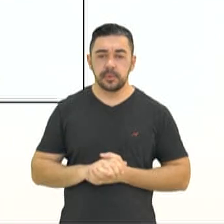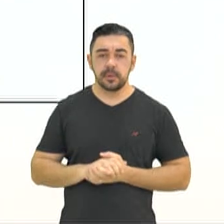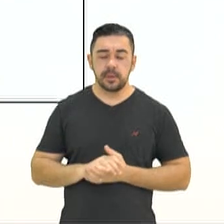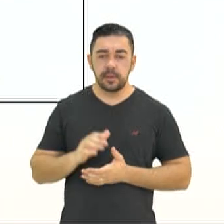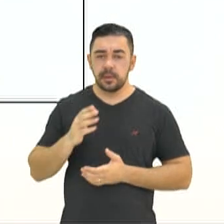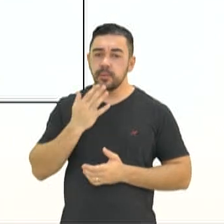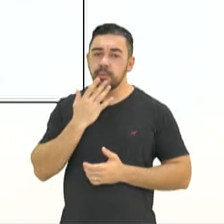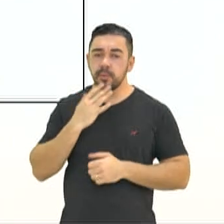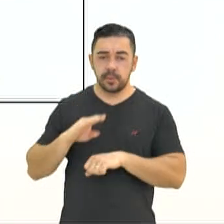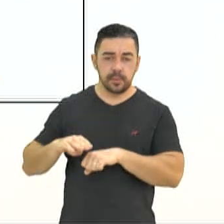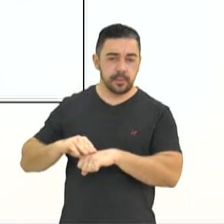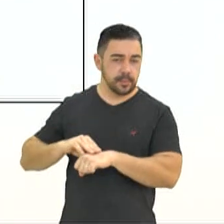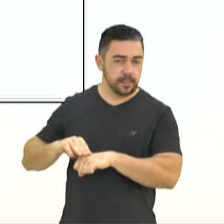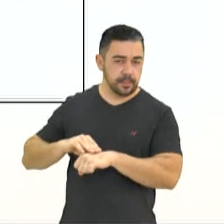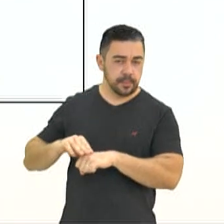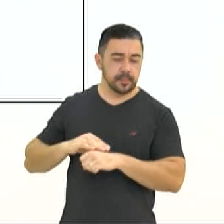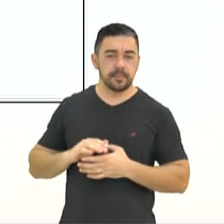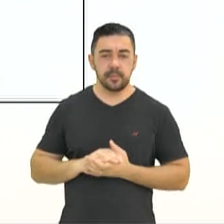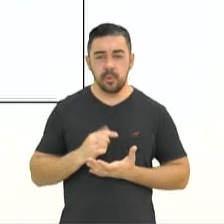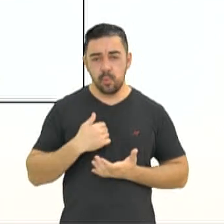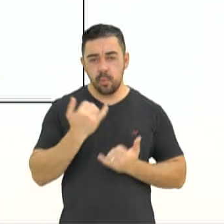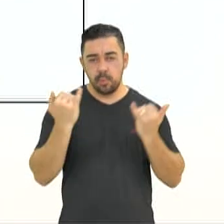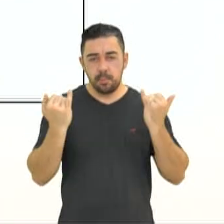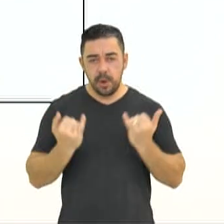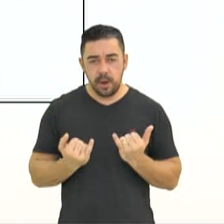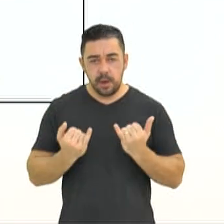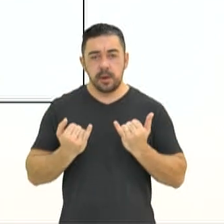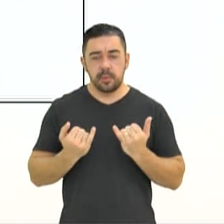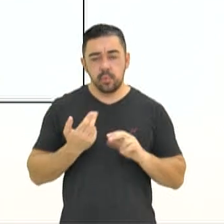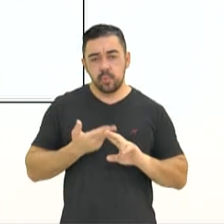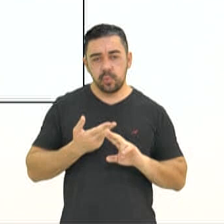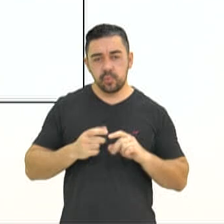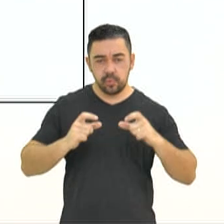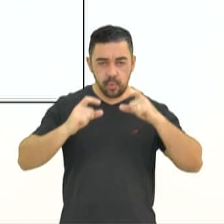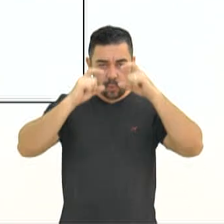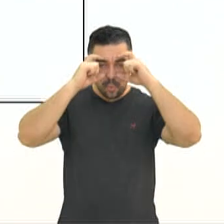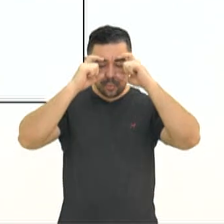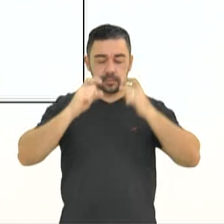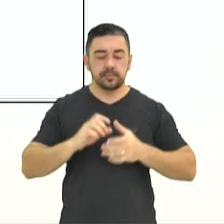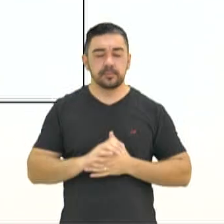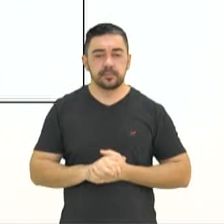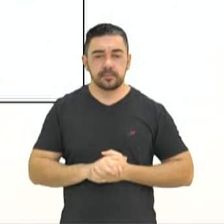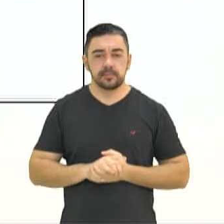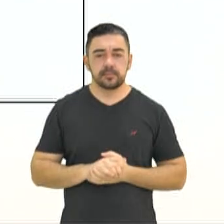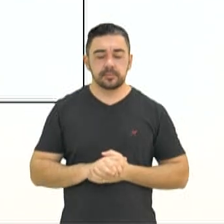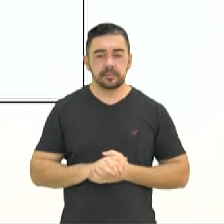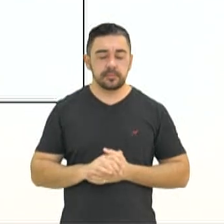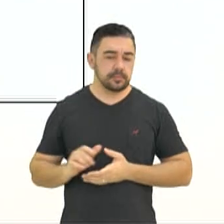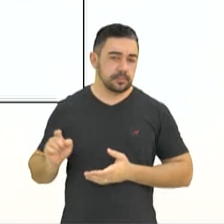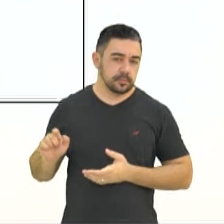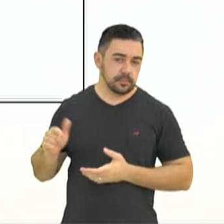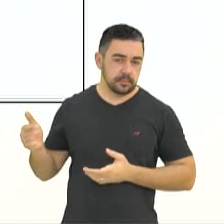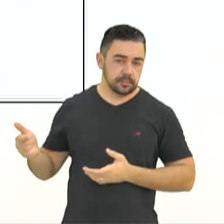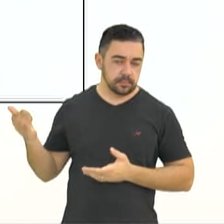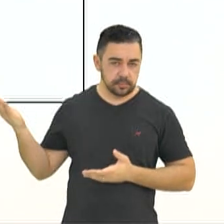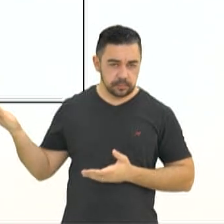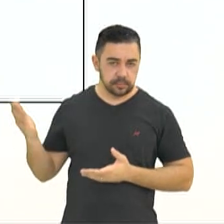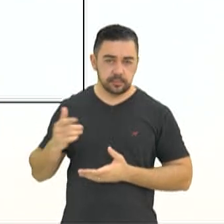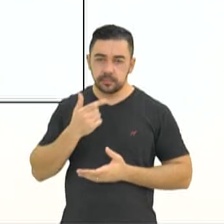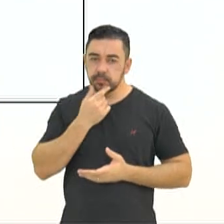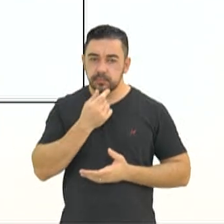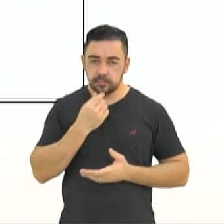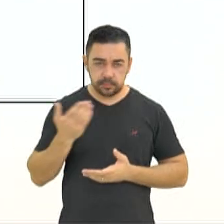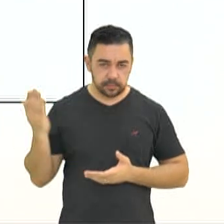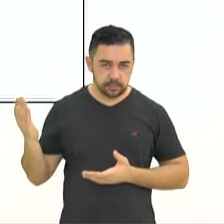castanho. Sou magra e uso óculos. Aí aqui, soy Juan, el